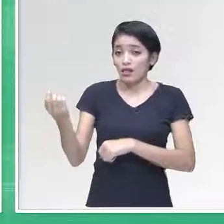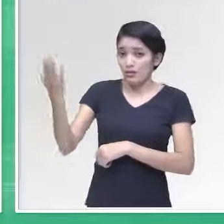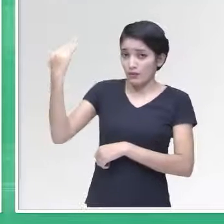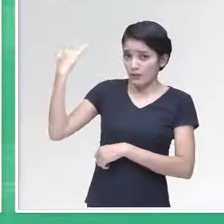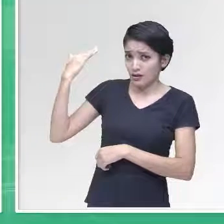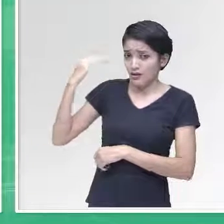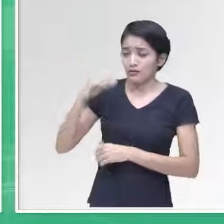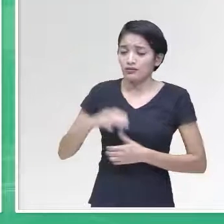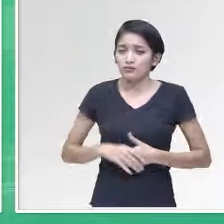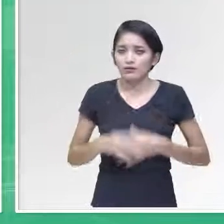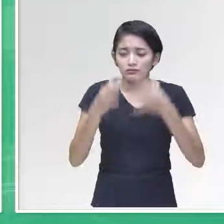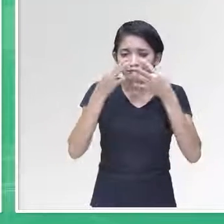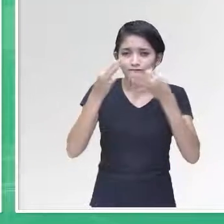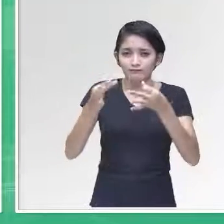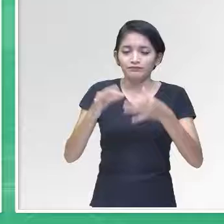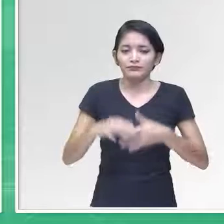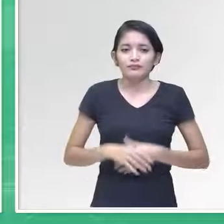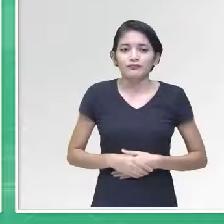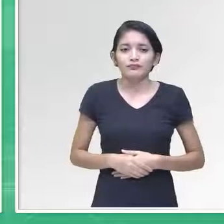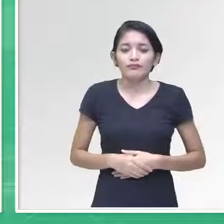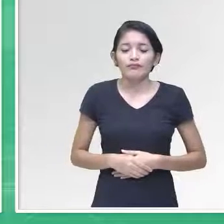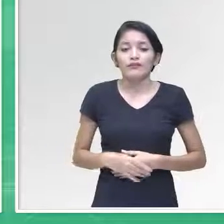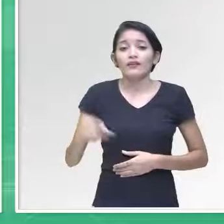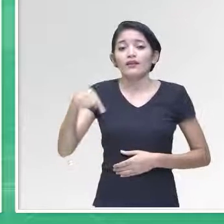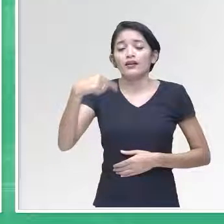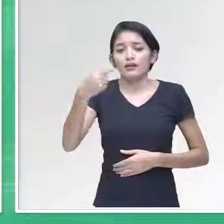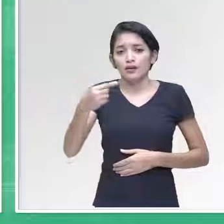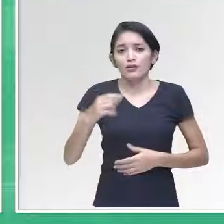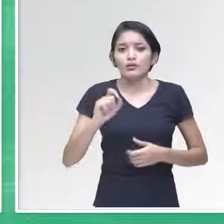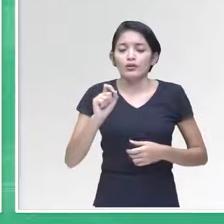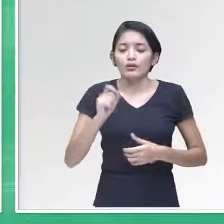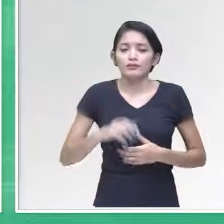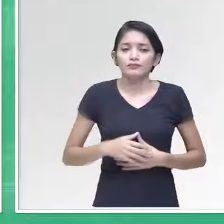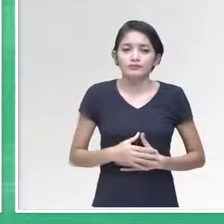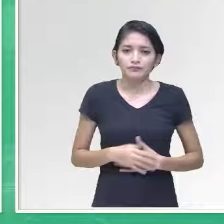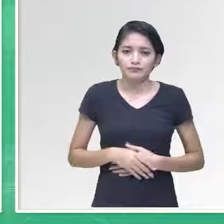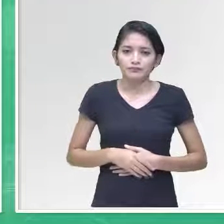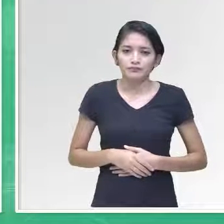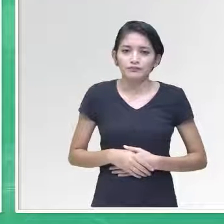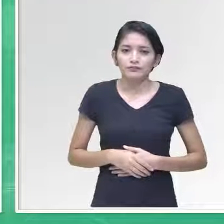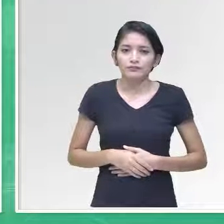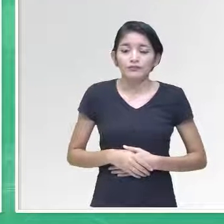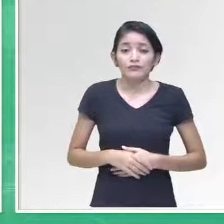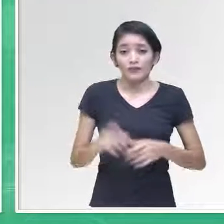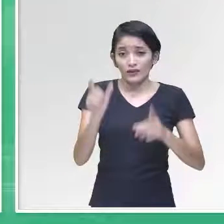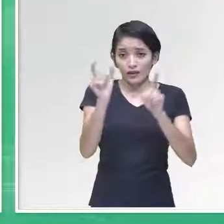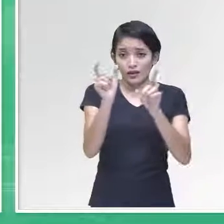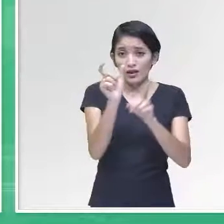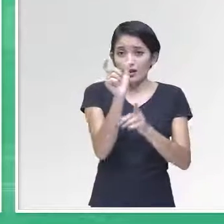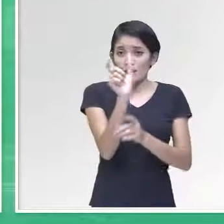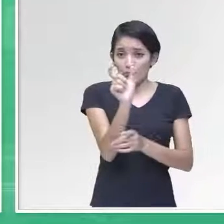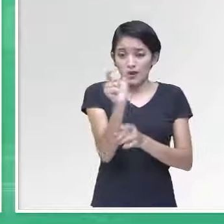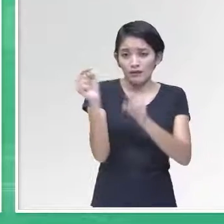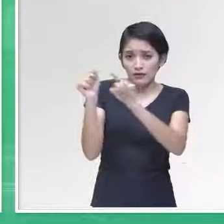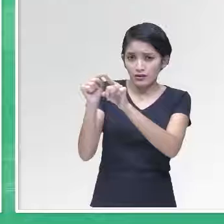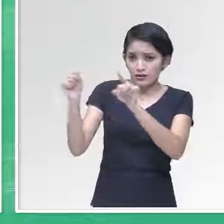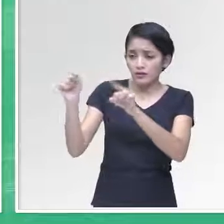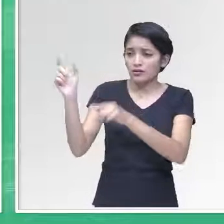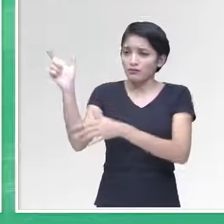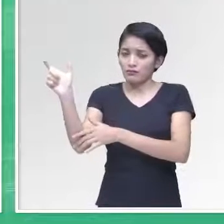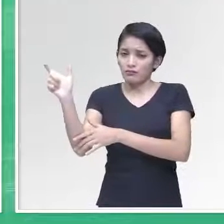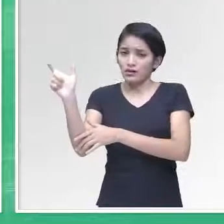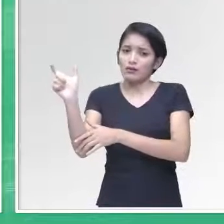were. Pay attention, tá? Na próxima, nós temos aí champanhe, espaço, originally, espaço novamente, to be